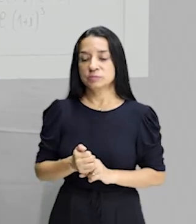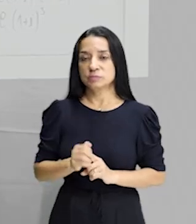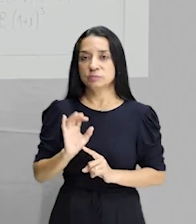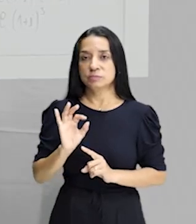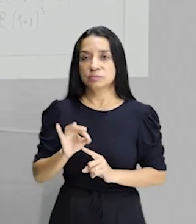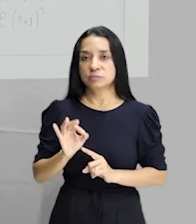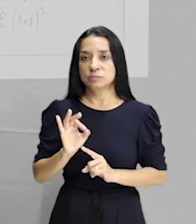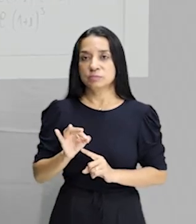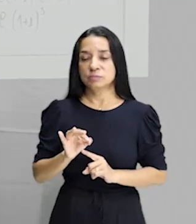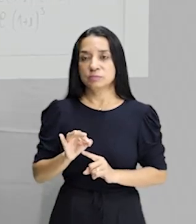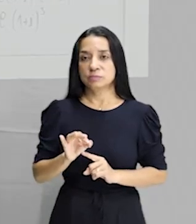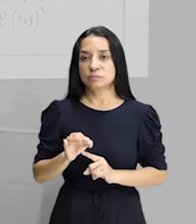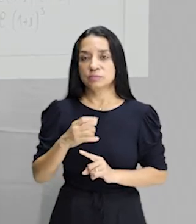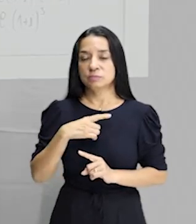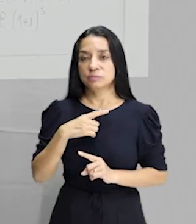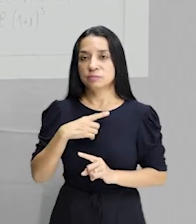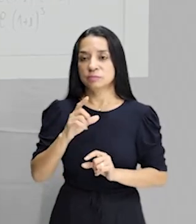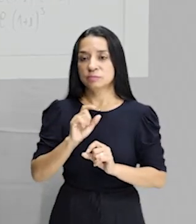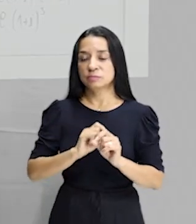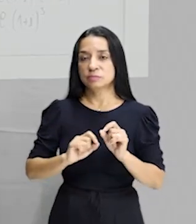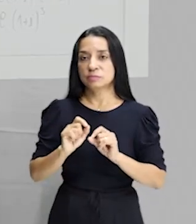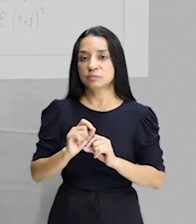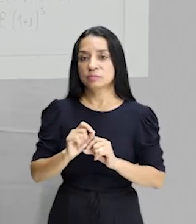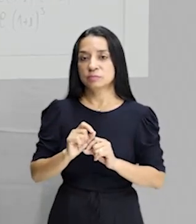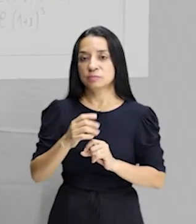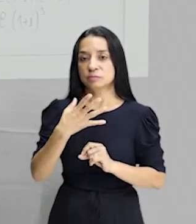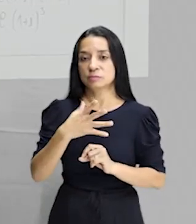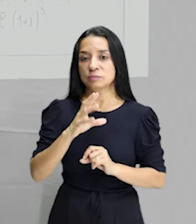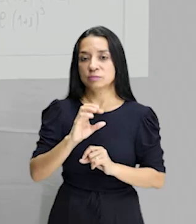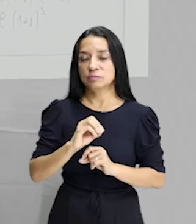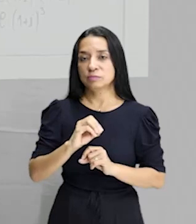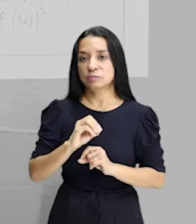certo então você vai ter o que 40800